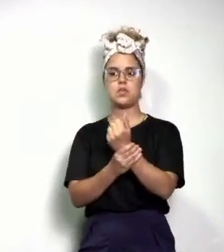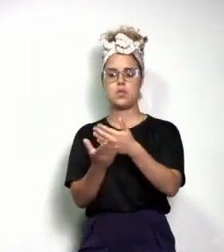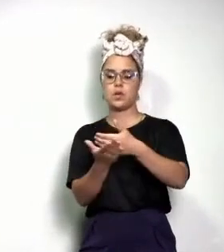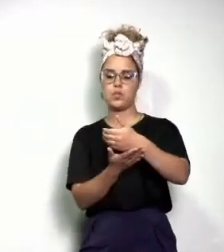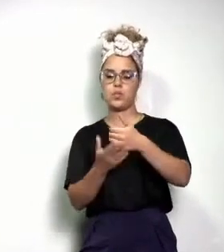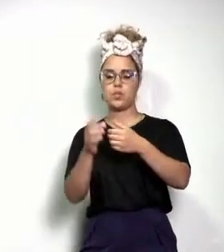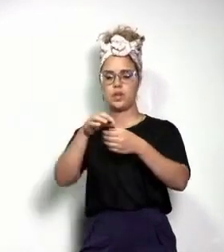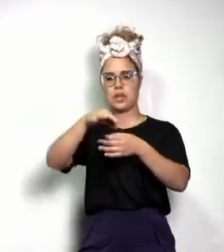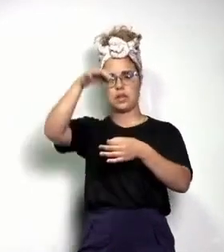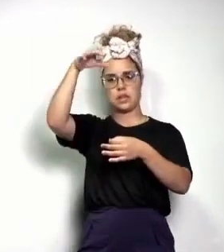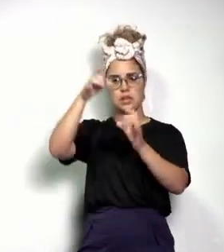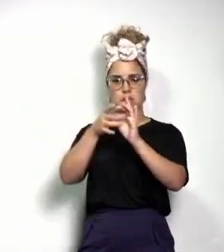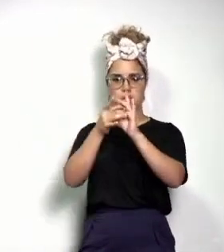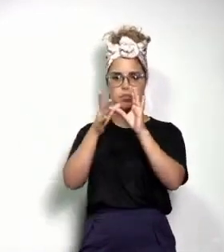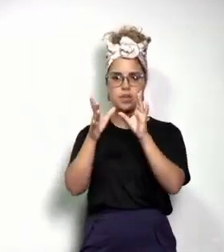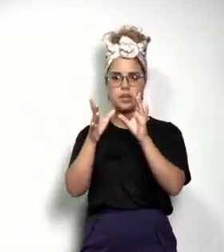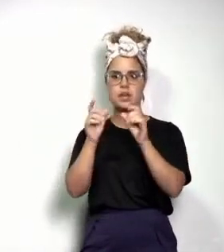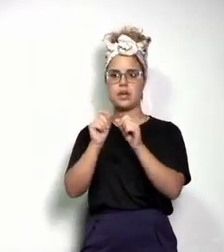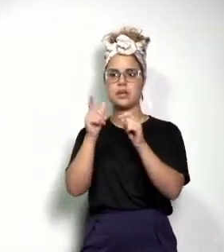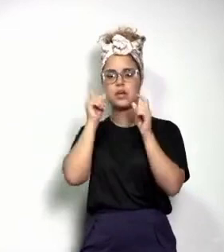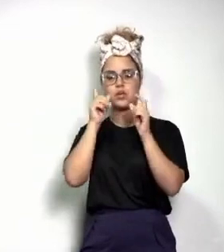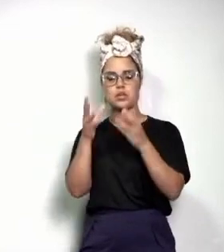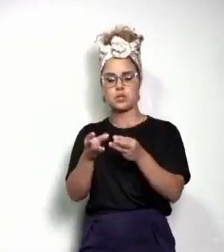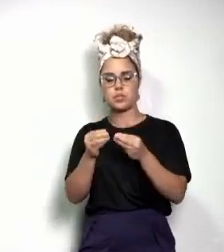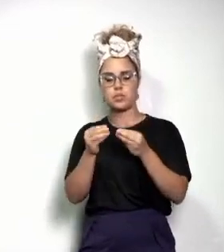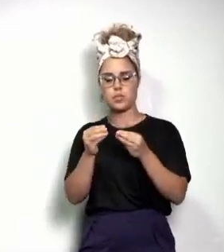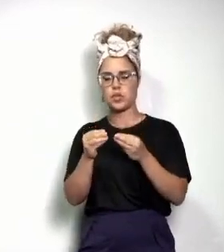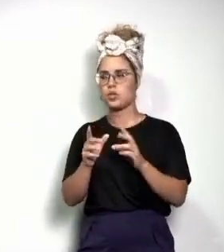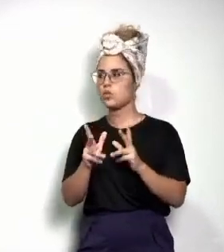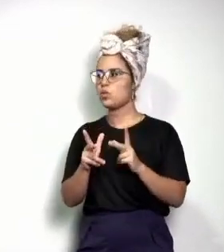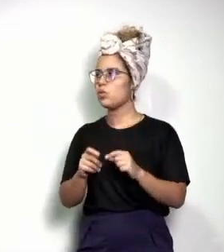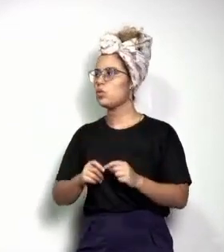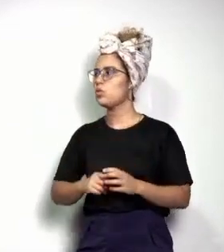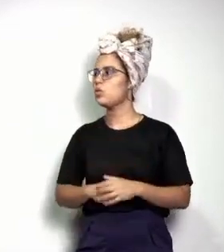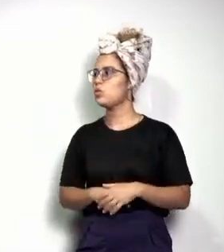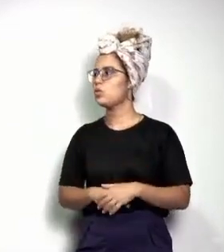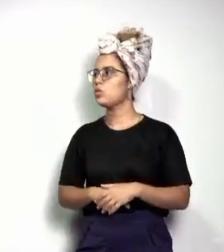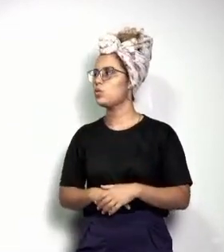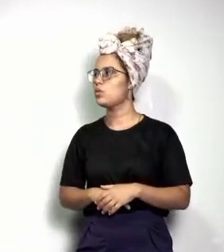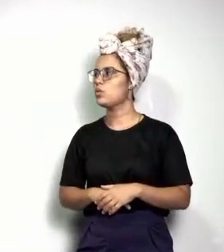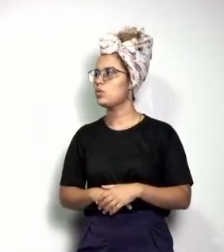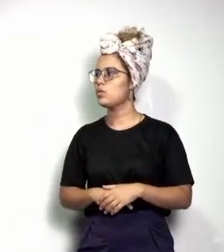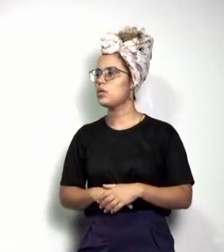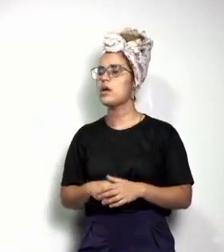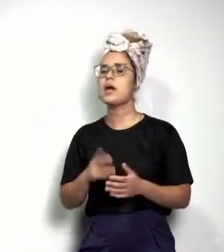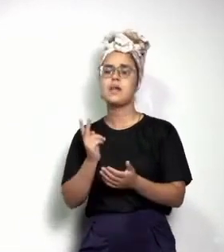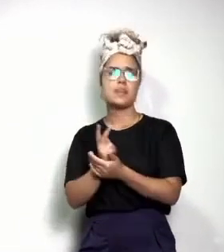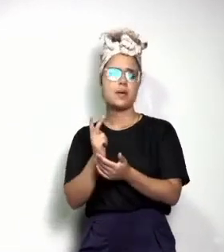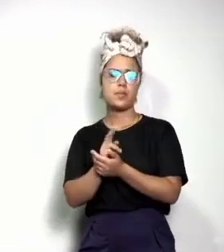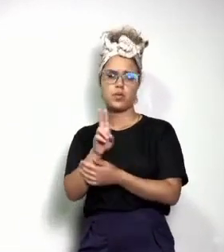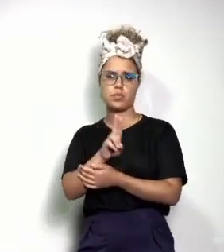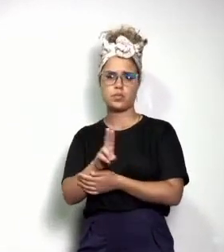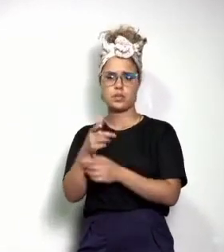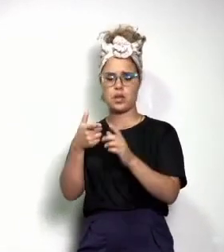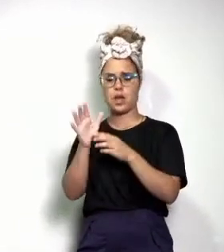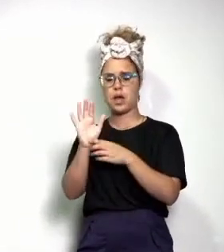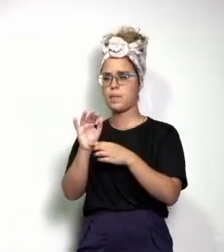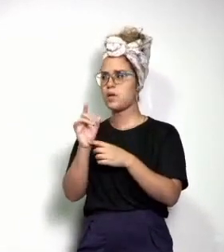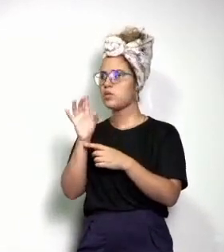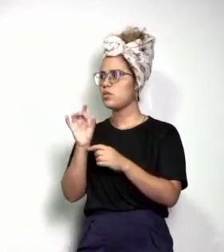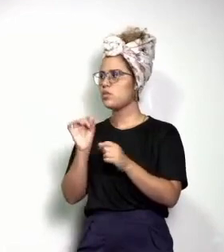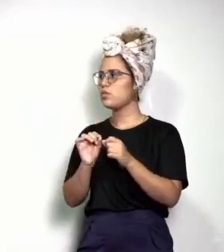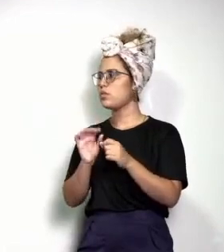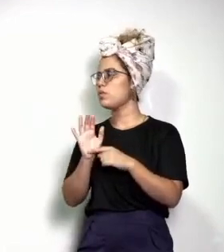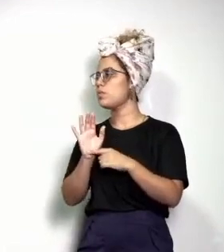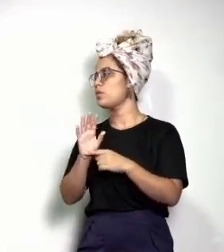ele em cima, e aí vocês já agarram e retiram ele inteiro. Esse tem um chavinho ou é na mão dele? Não, é na mão mesmo. Antes disso, eu só vou tirar.